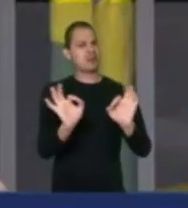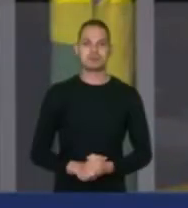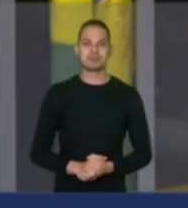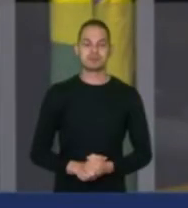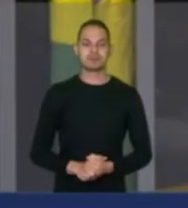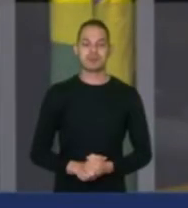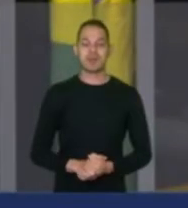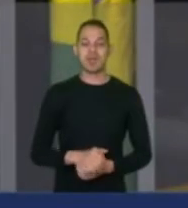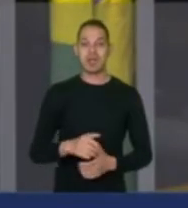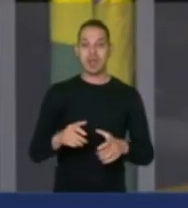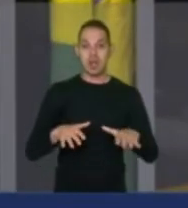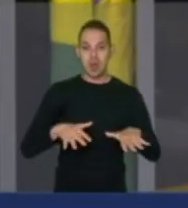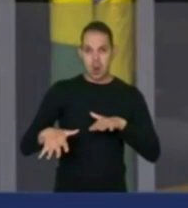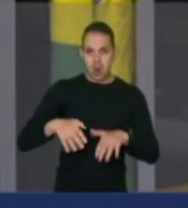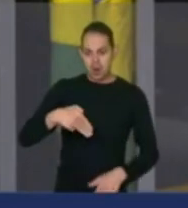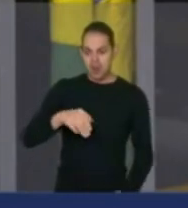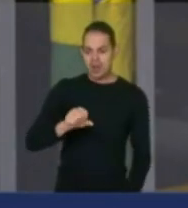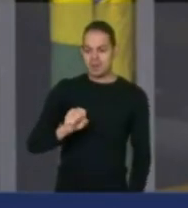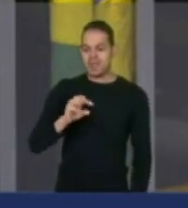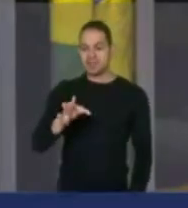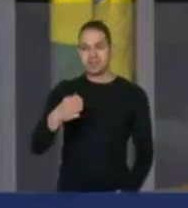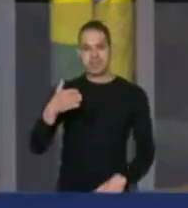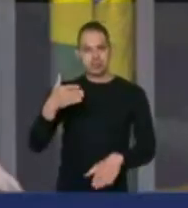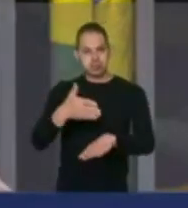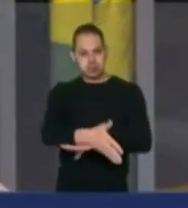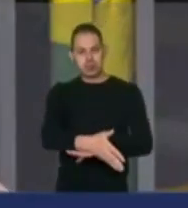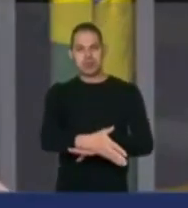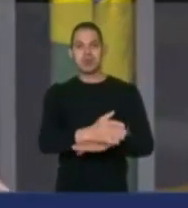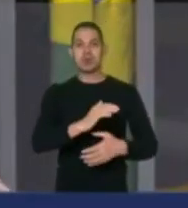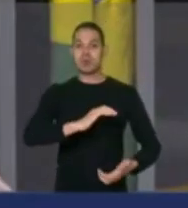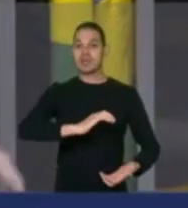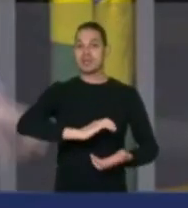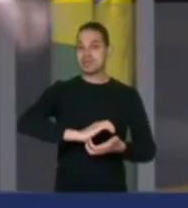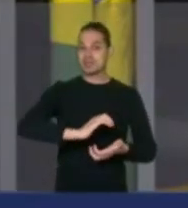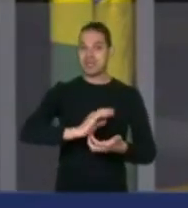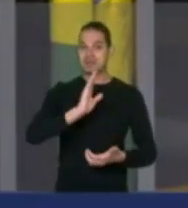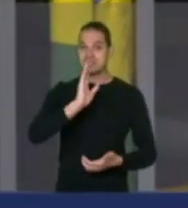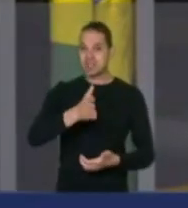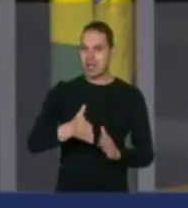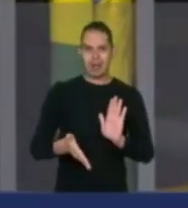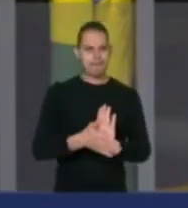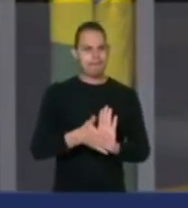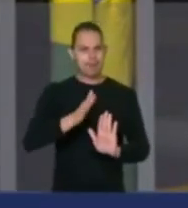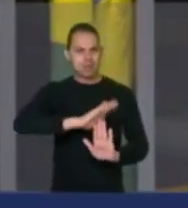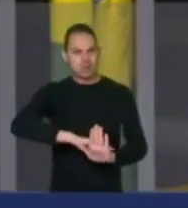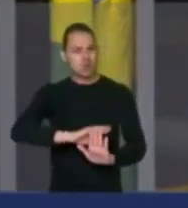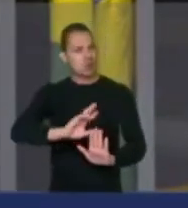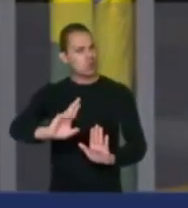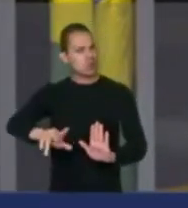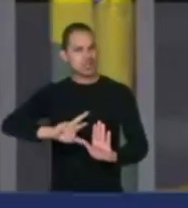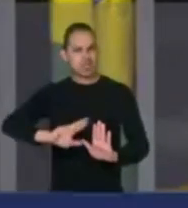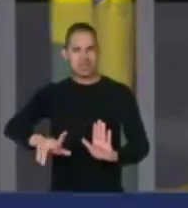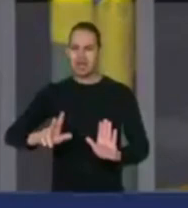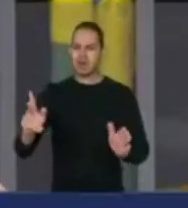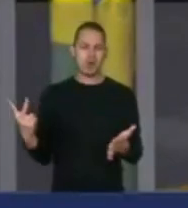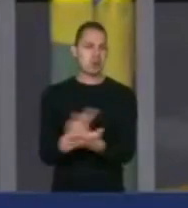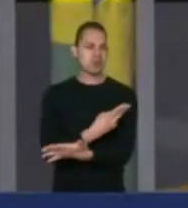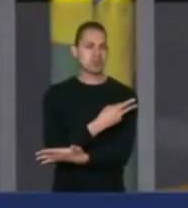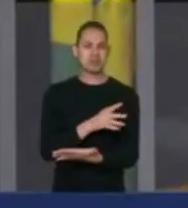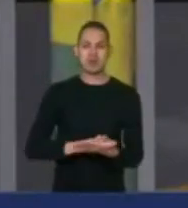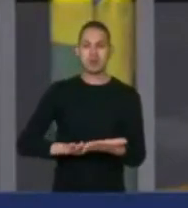Cocai. O MST invadiu em determinada ocasião o Supremo Tribunal Federal. Não ameaçou, não. E nada